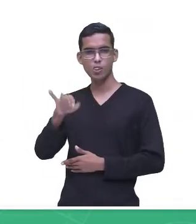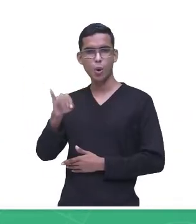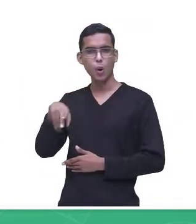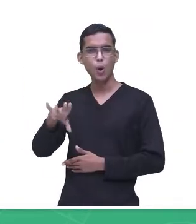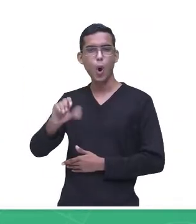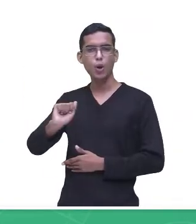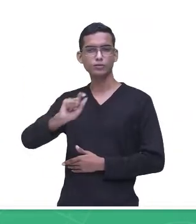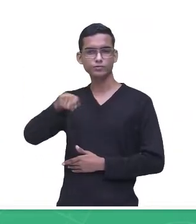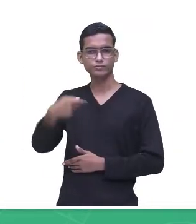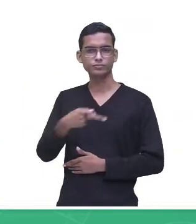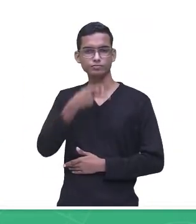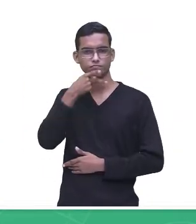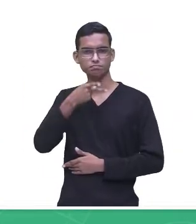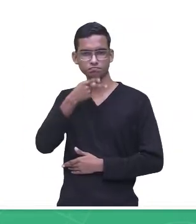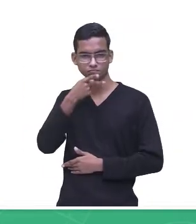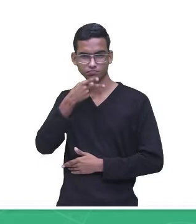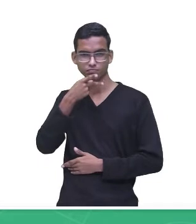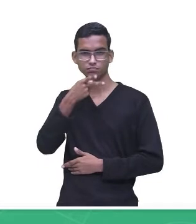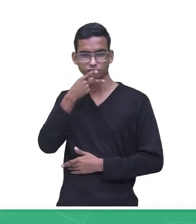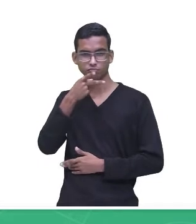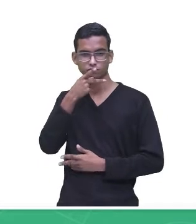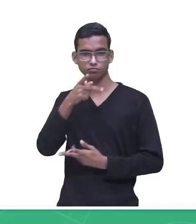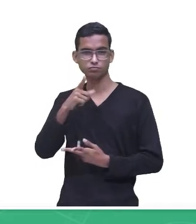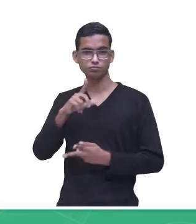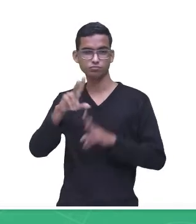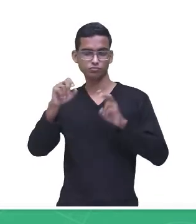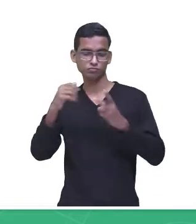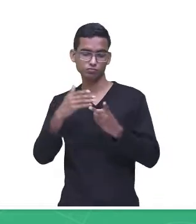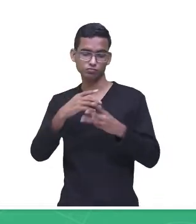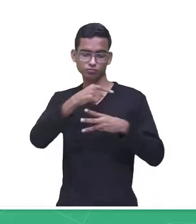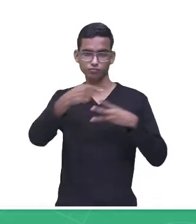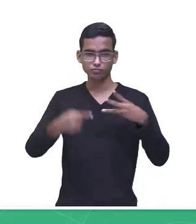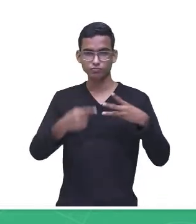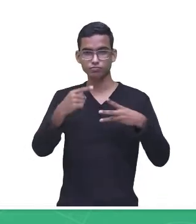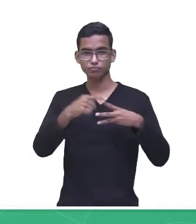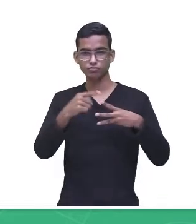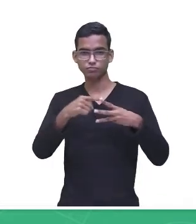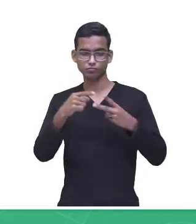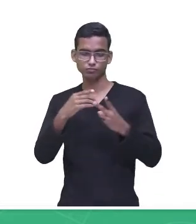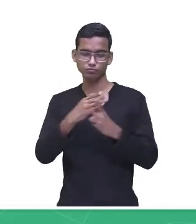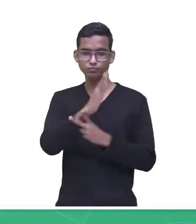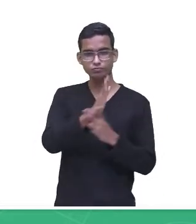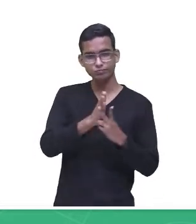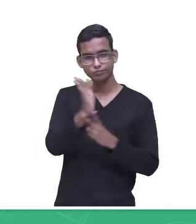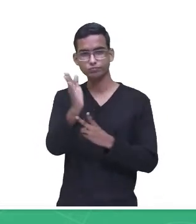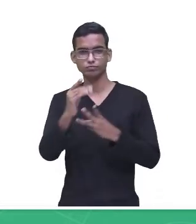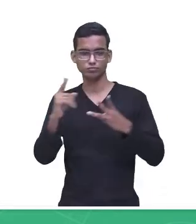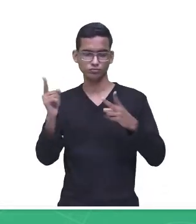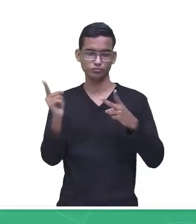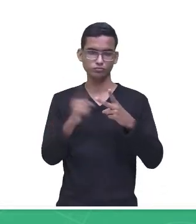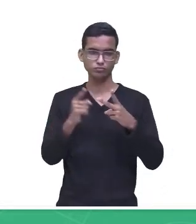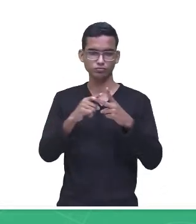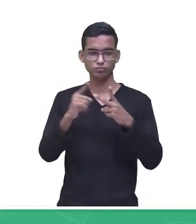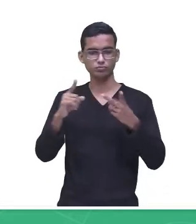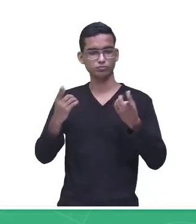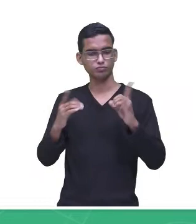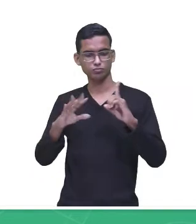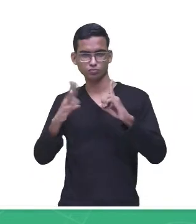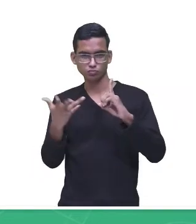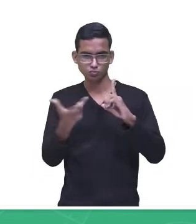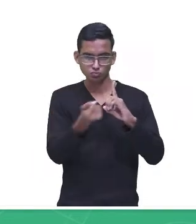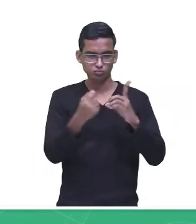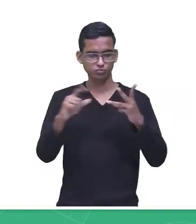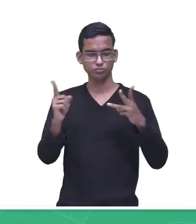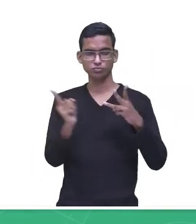sobre a escola platônica. Nós vamos falar sobre dualismo, dialética,